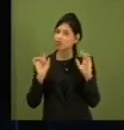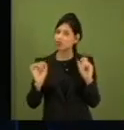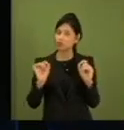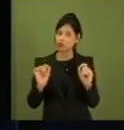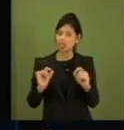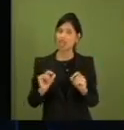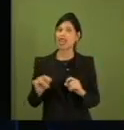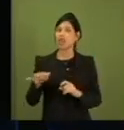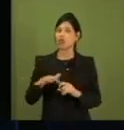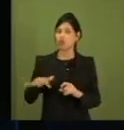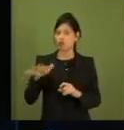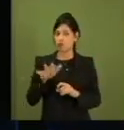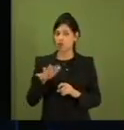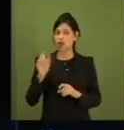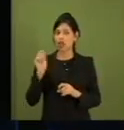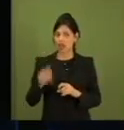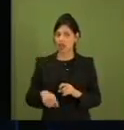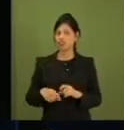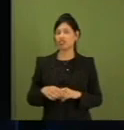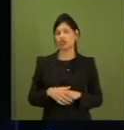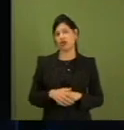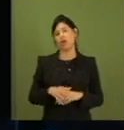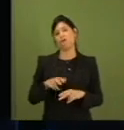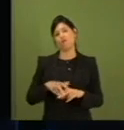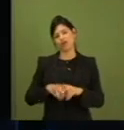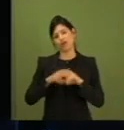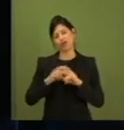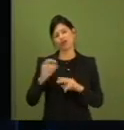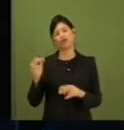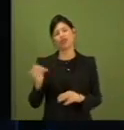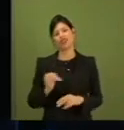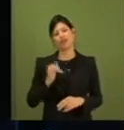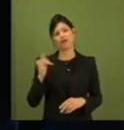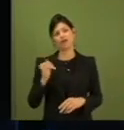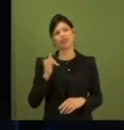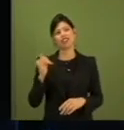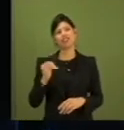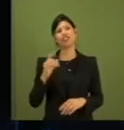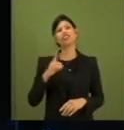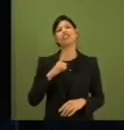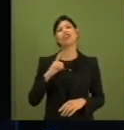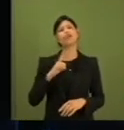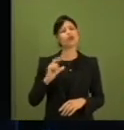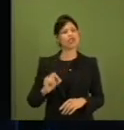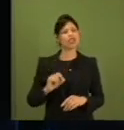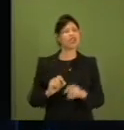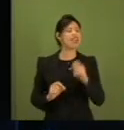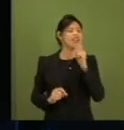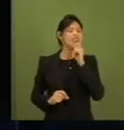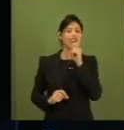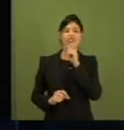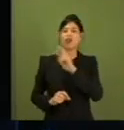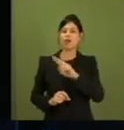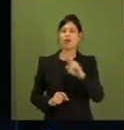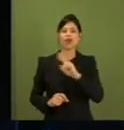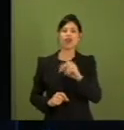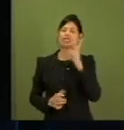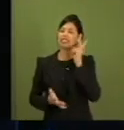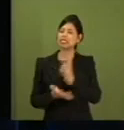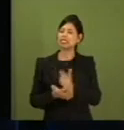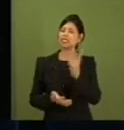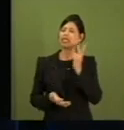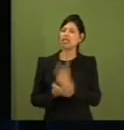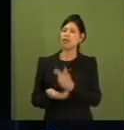recursos vinculados a determinada finalidade, desde os recursos que sejam destinados sempre ao combate